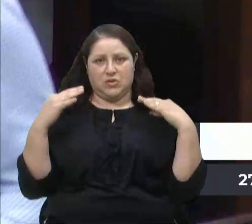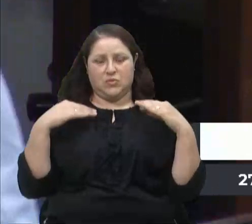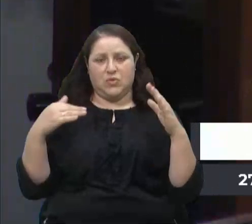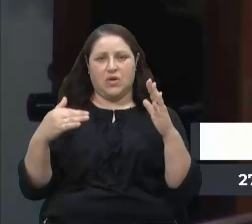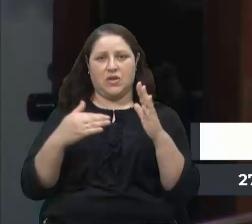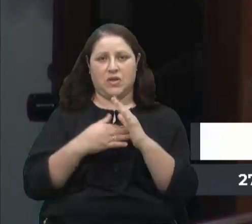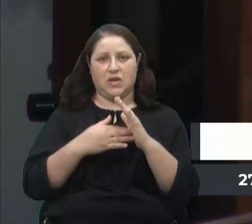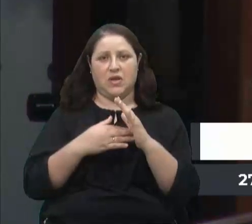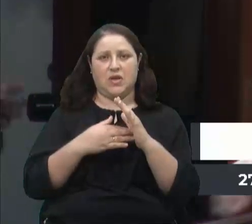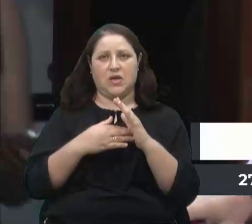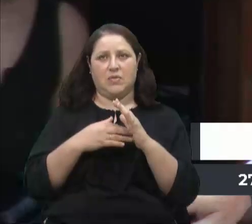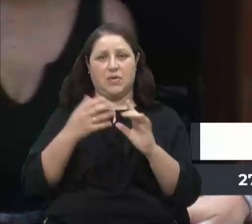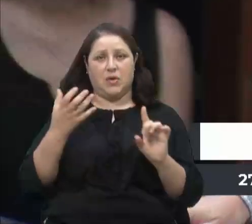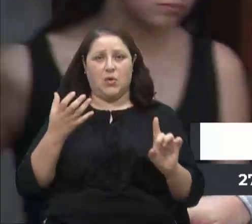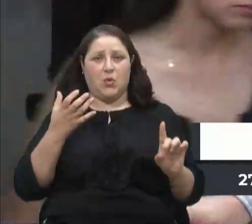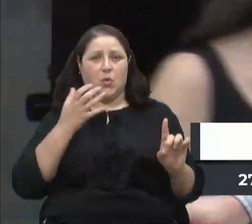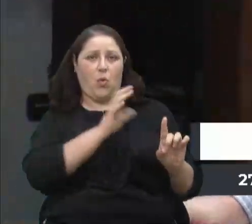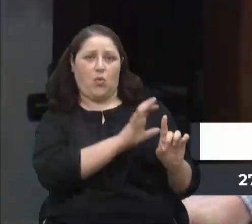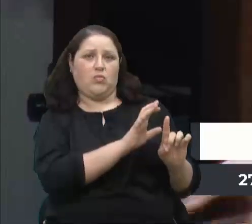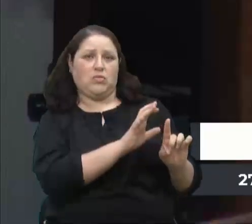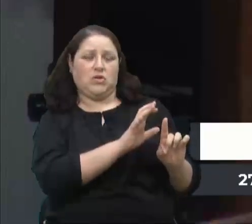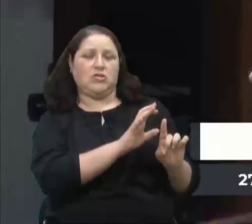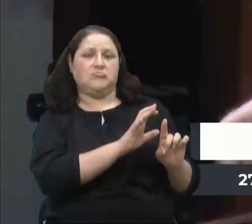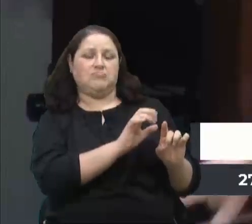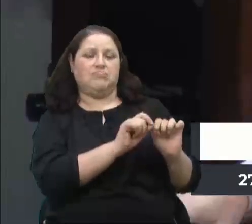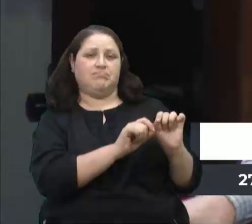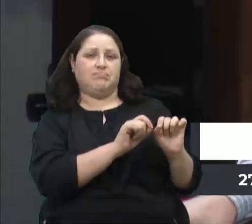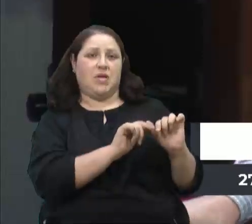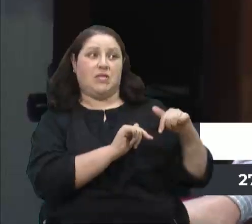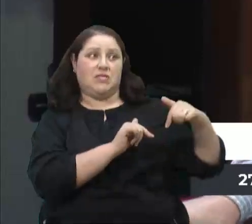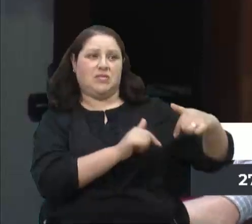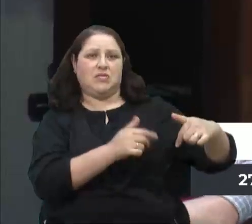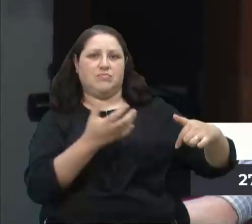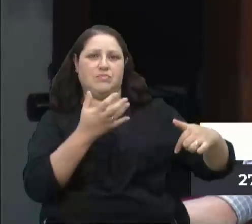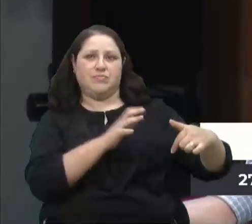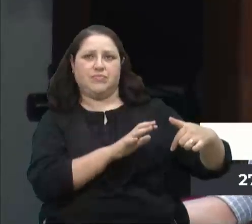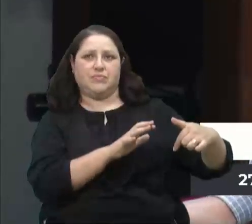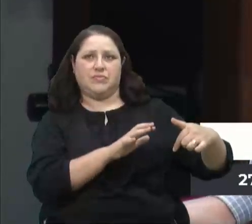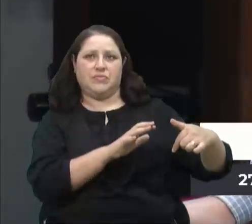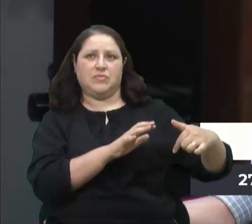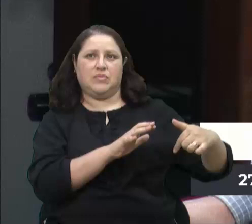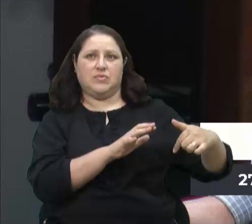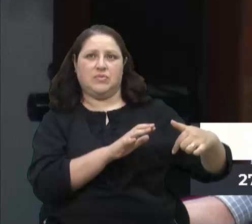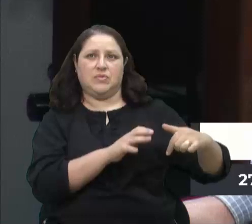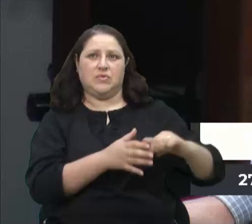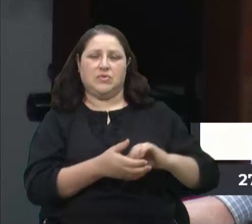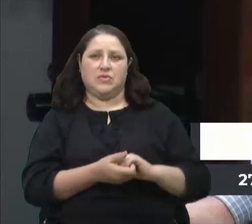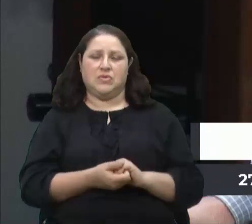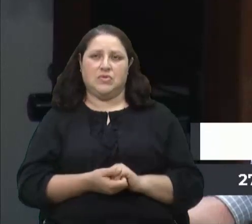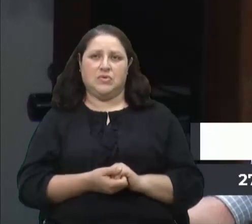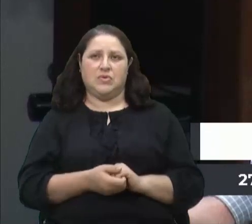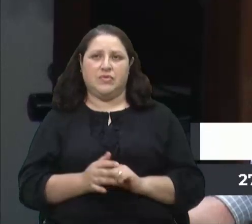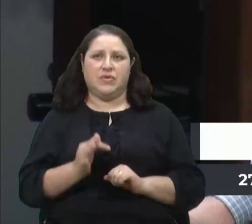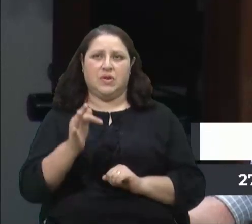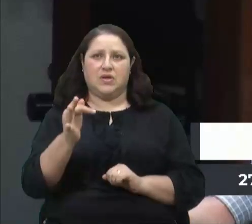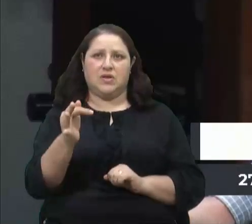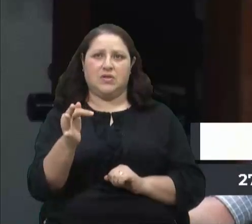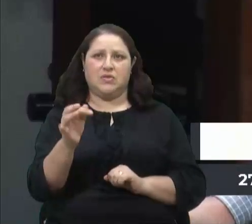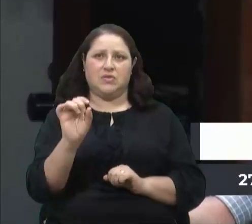até para repudiar uma atitude ou contestar uma atitude do governo federal, especificamente do